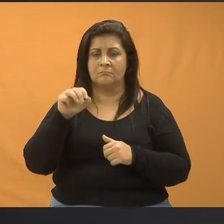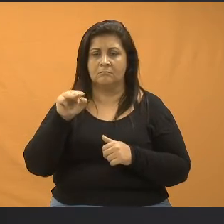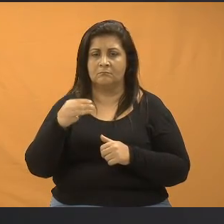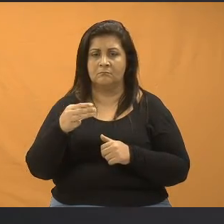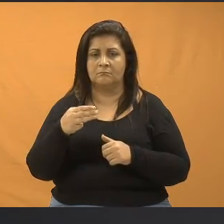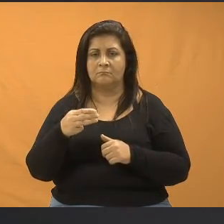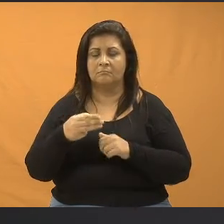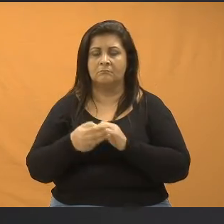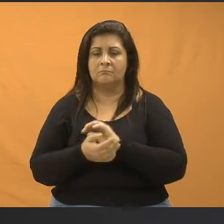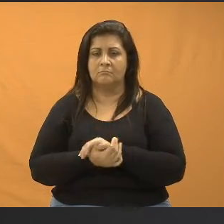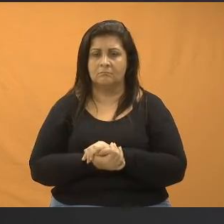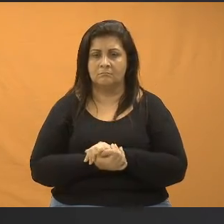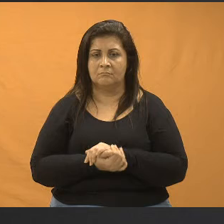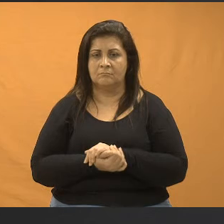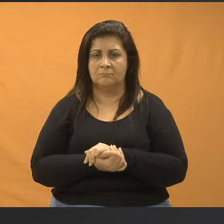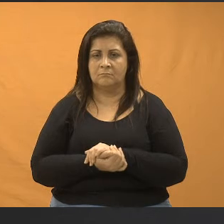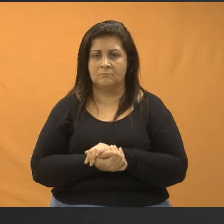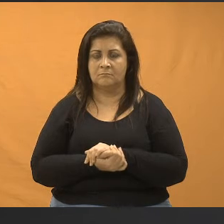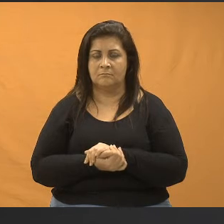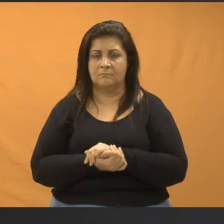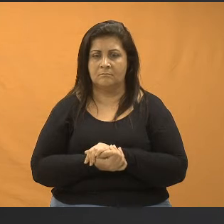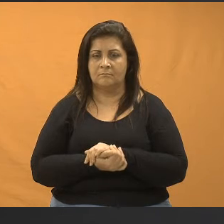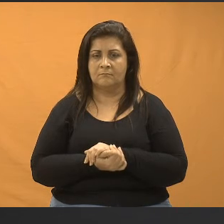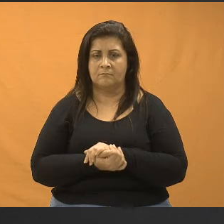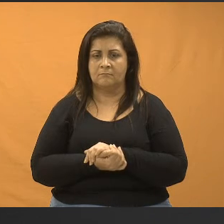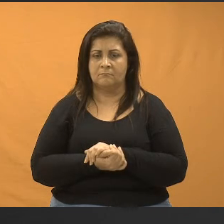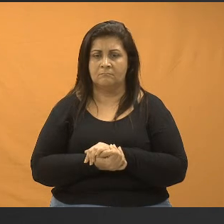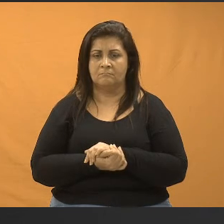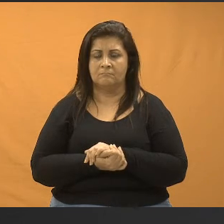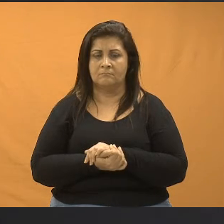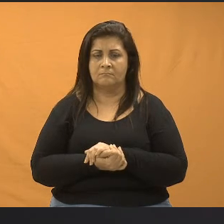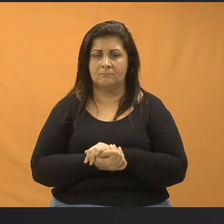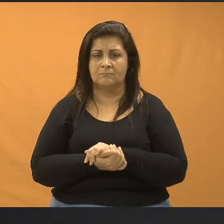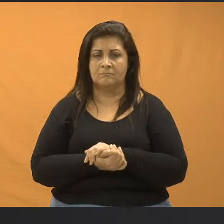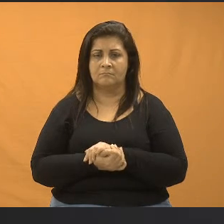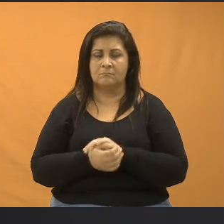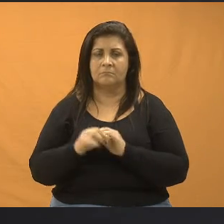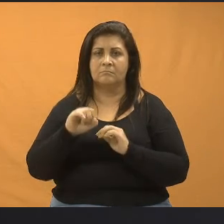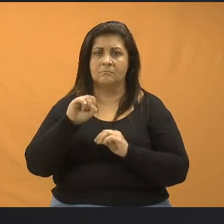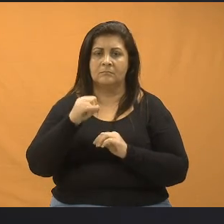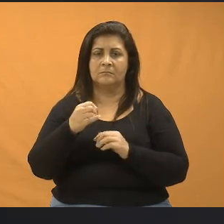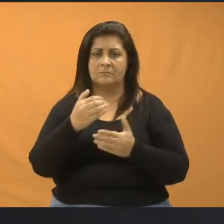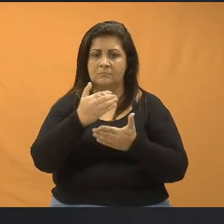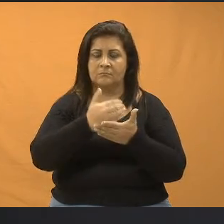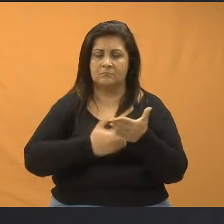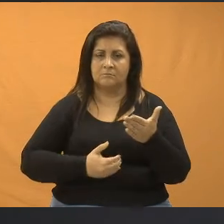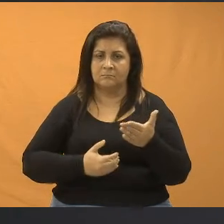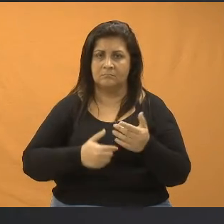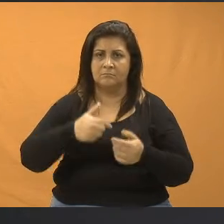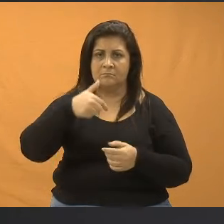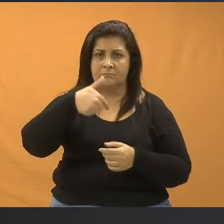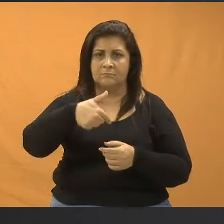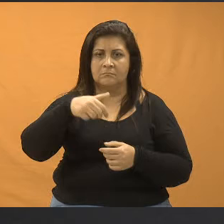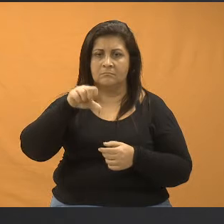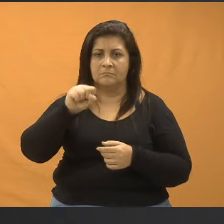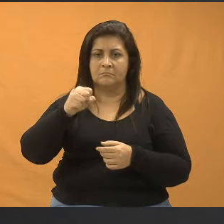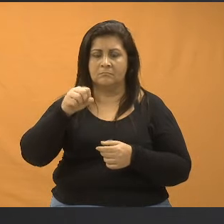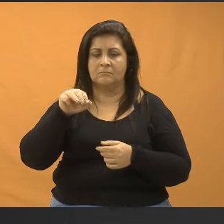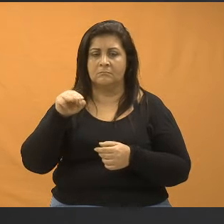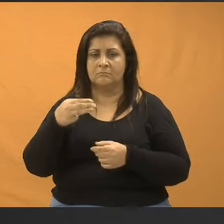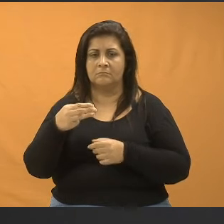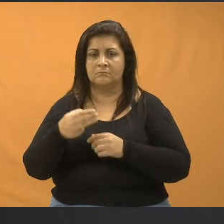ainda nessa brincadeira toda, entendeu? Então, se abater, a dívida cai para 78 milhões.